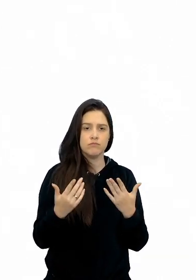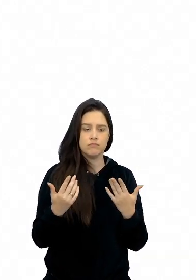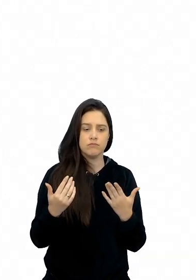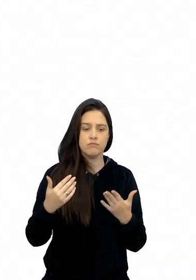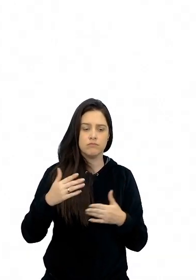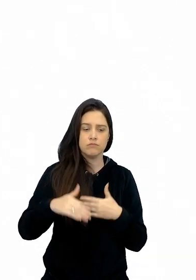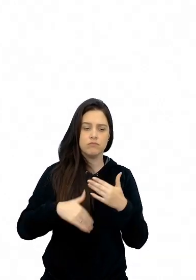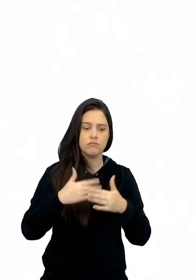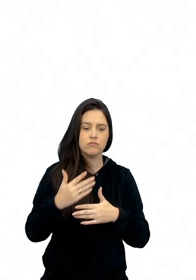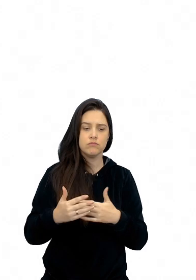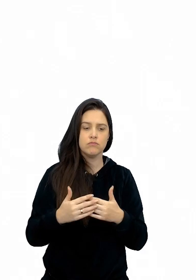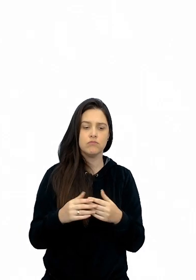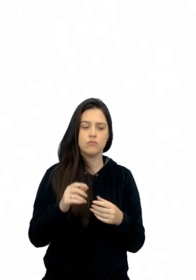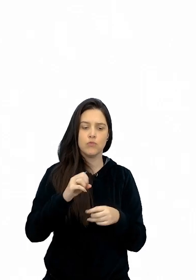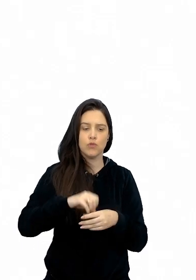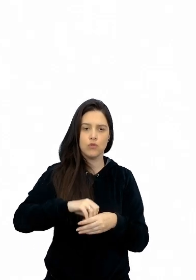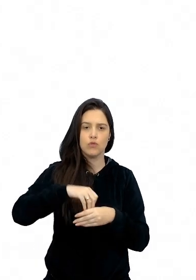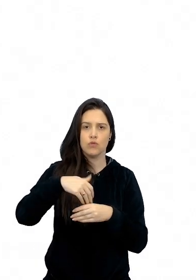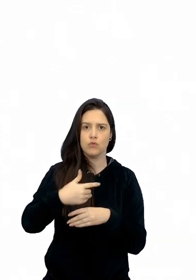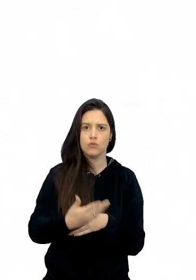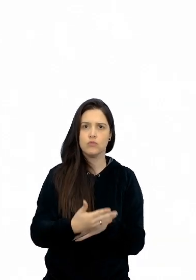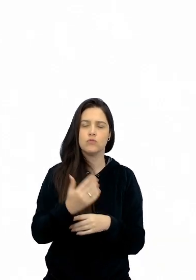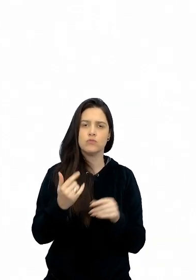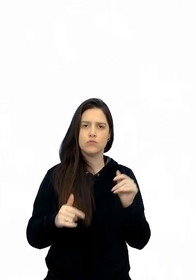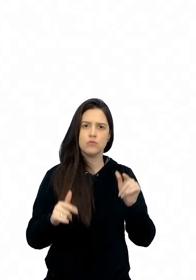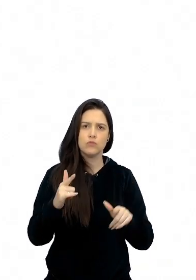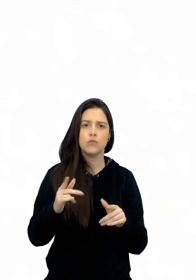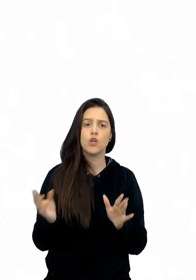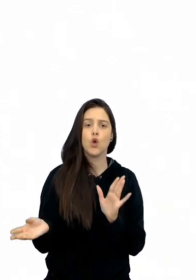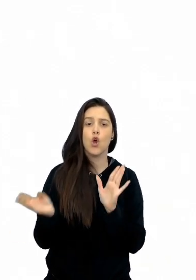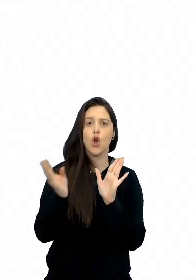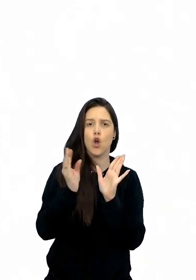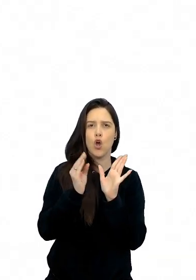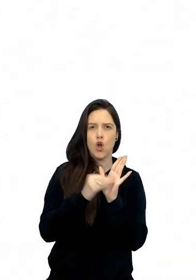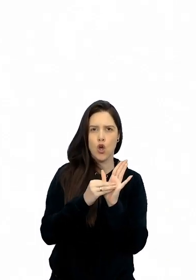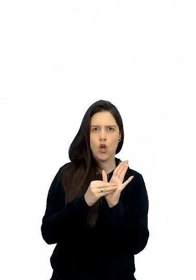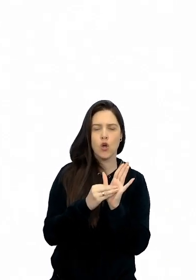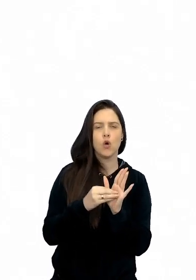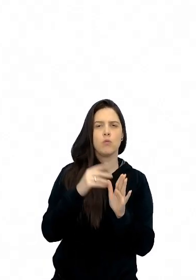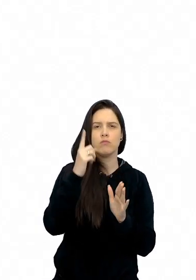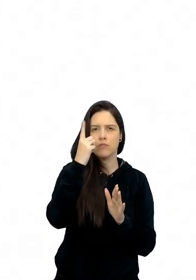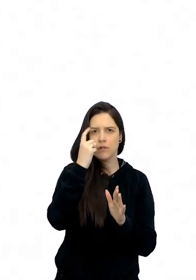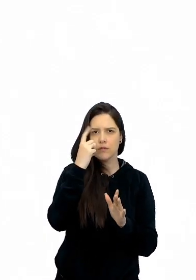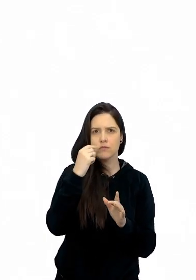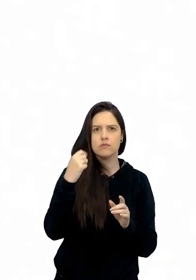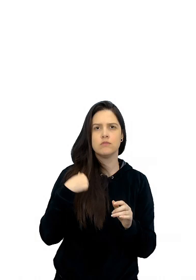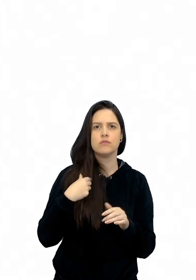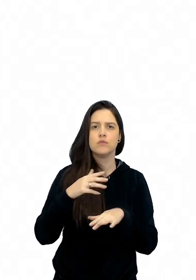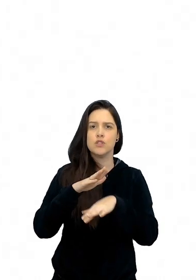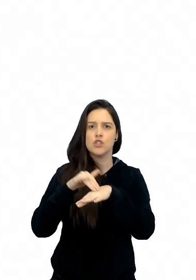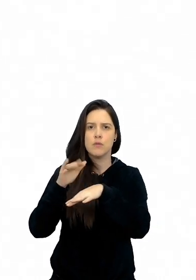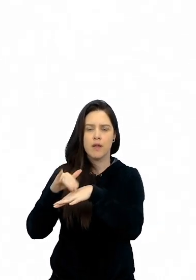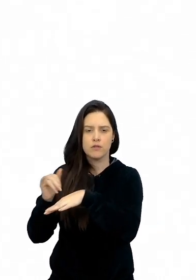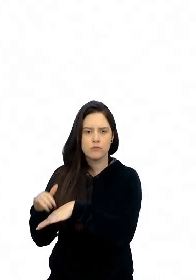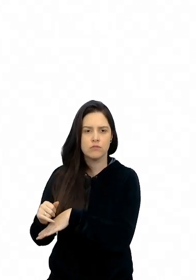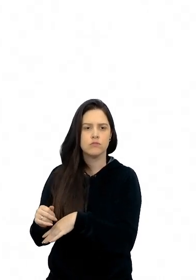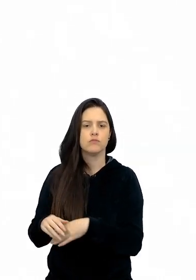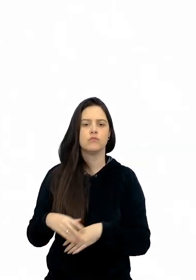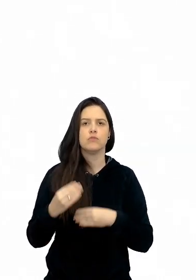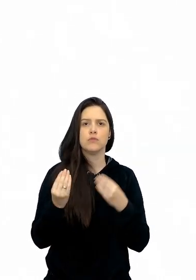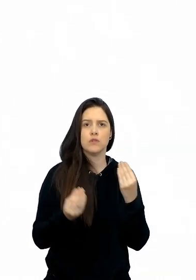me deparando com alguns conteúdos matemáticos que eu coloco ali uma luz e começo a questionar sobre aquilo,